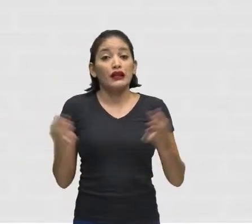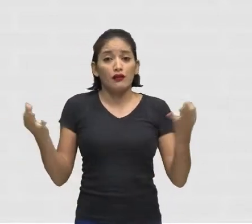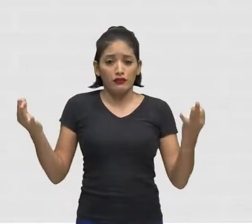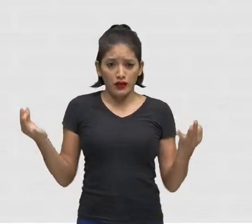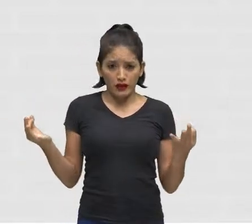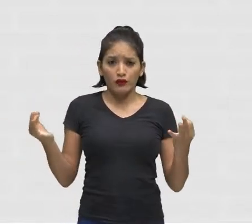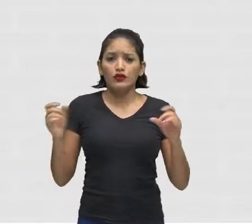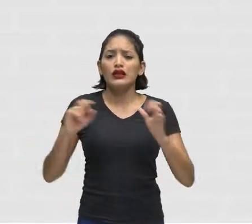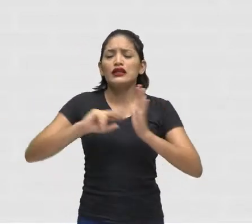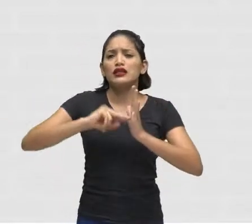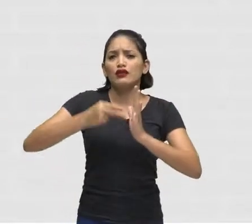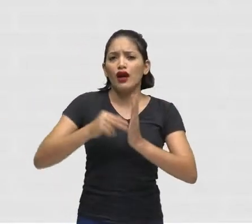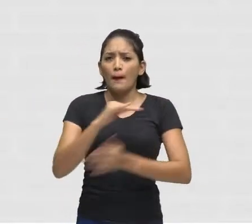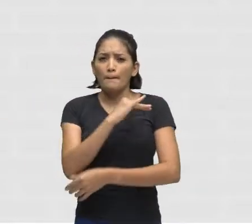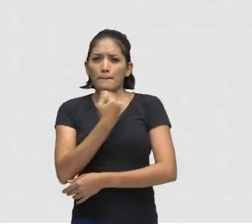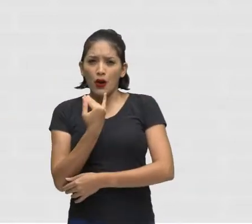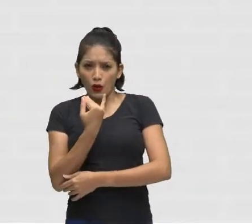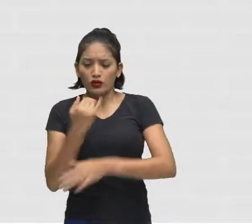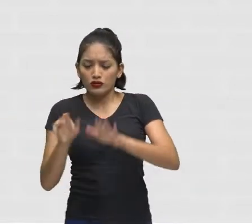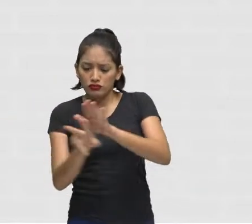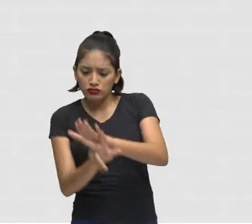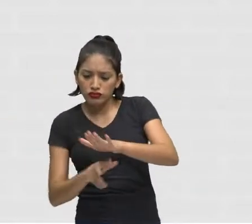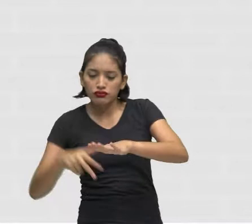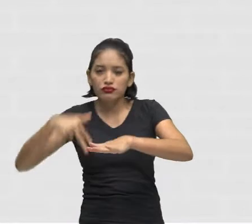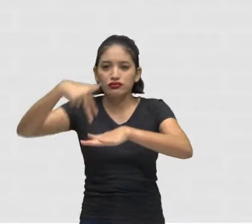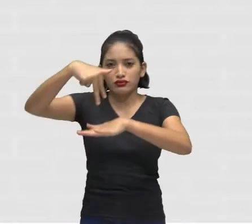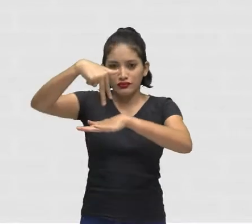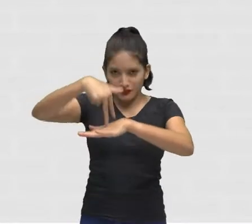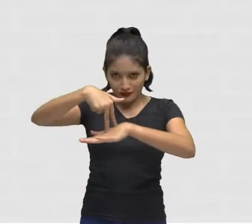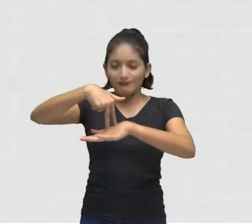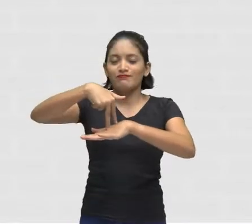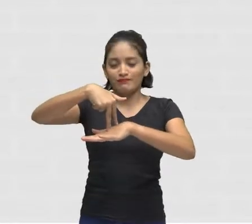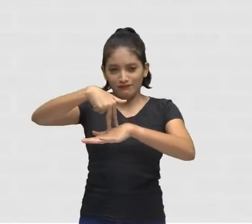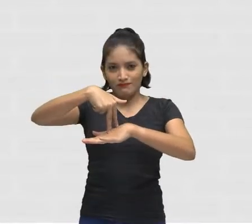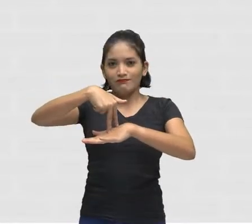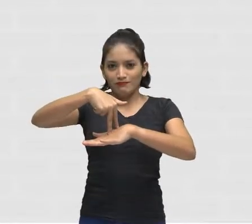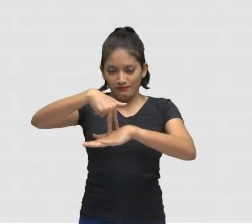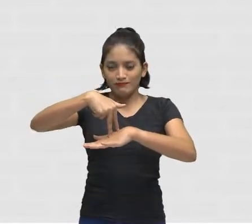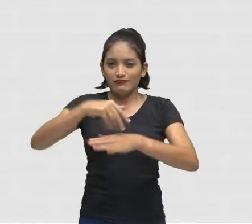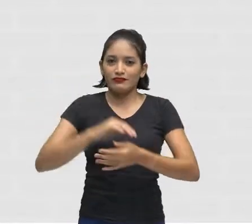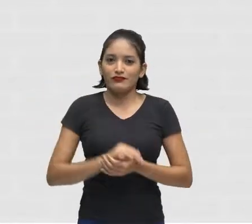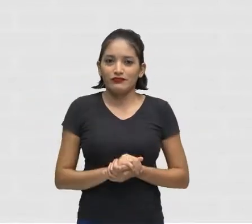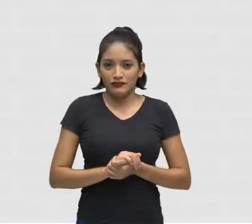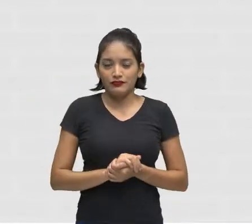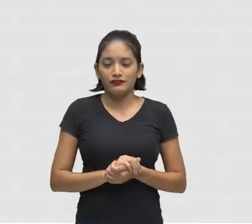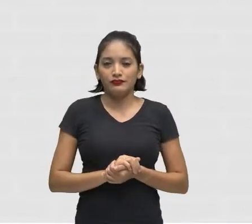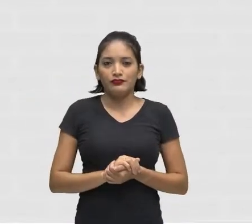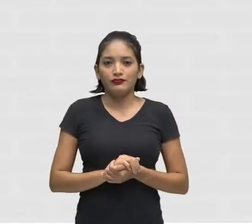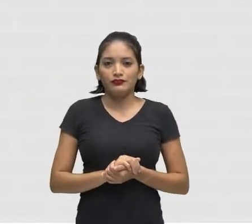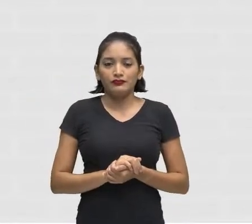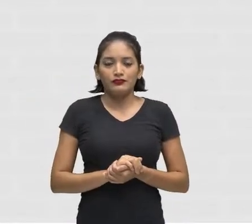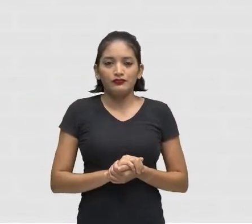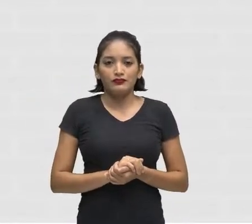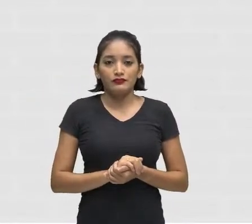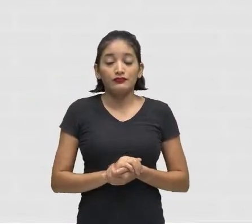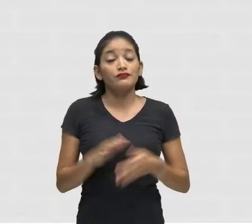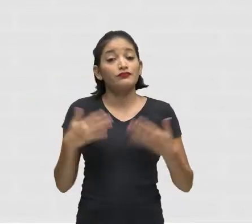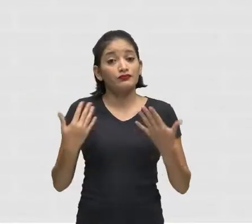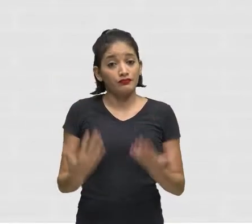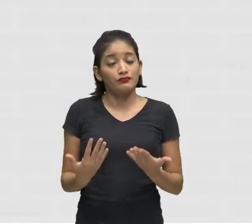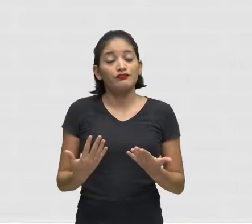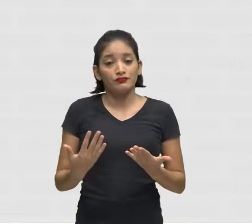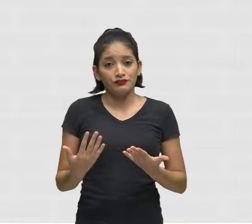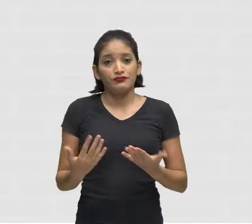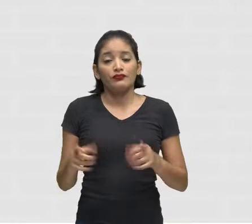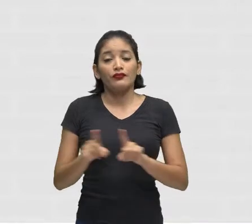é renascimento, então ele já caracteriza esse conceito de morte como algo mais transcendental. E aí, enfim,